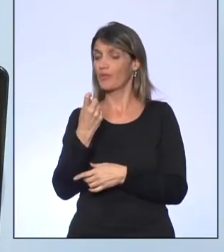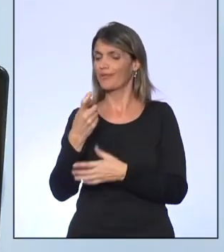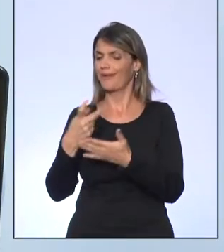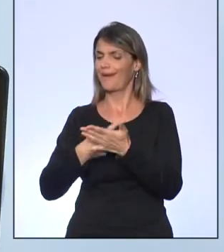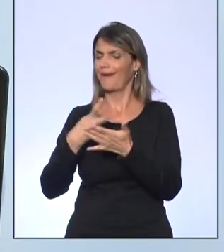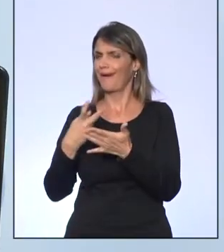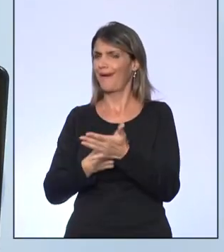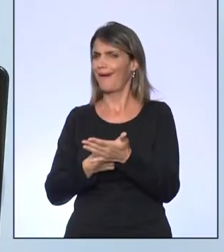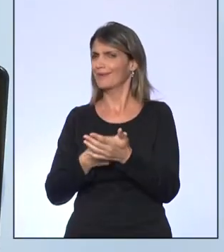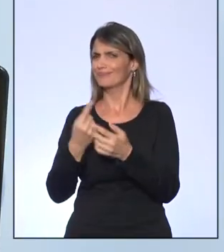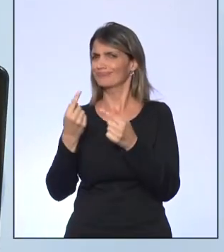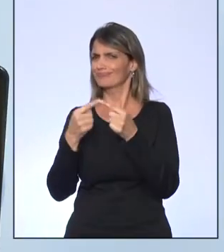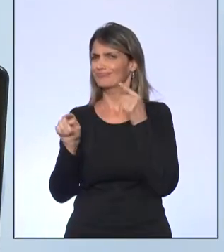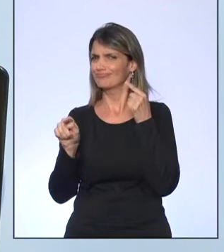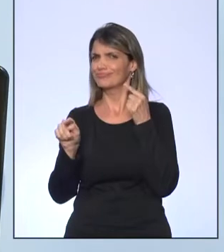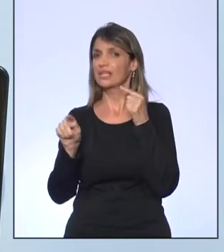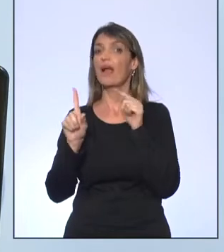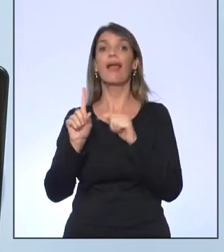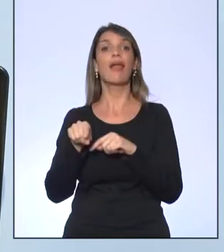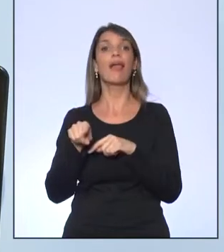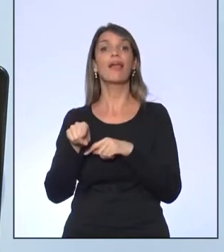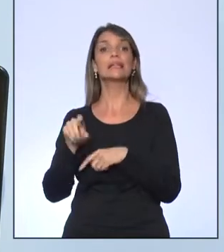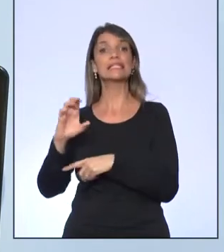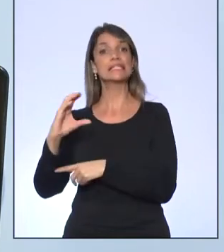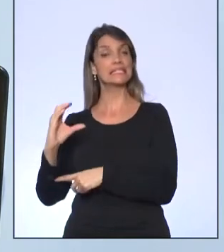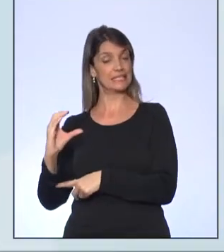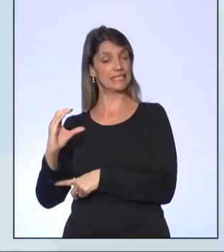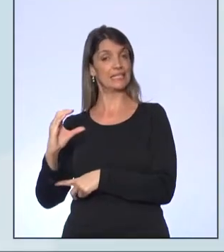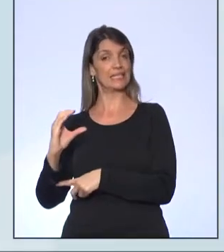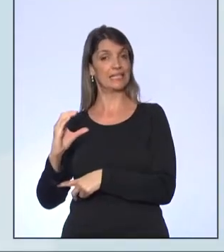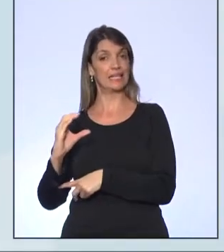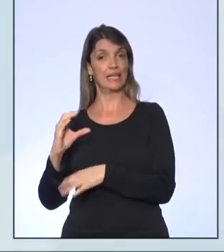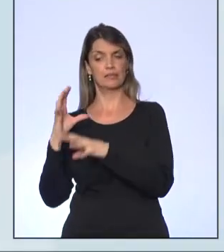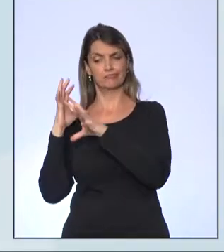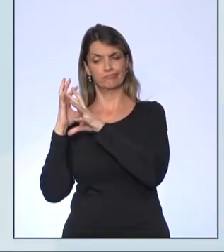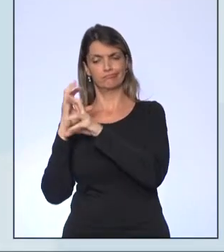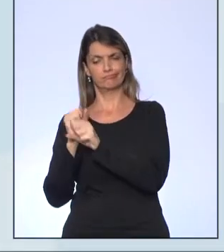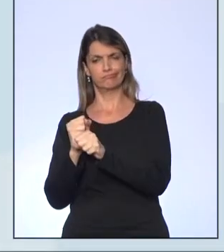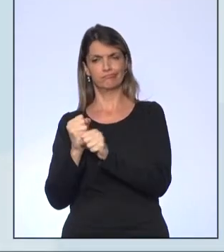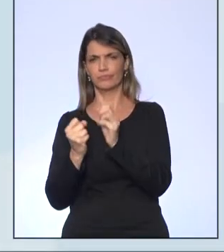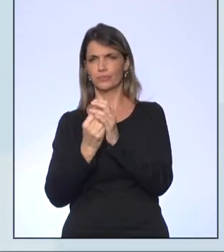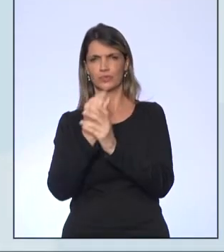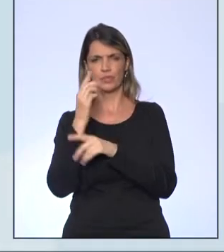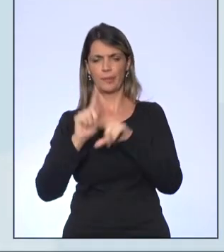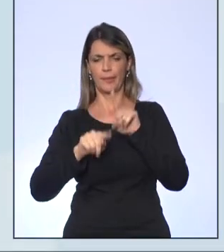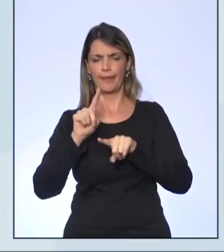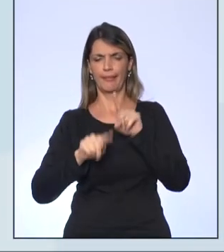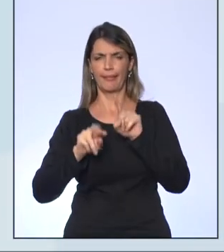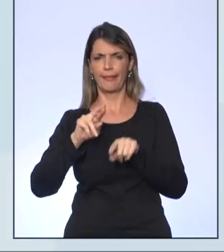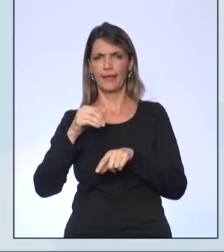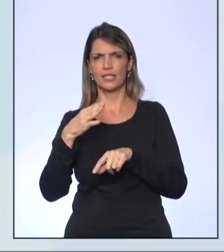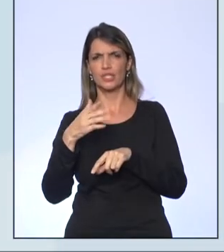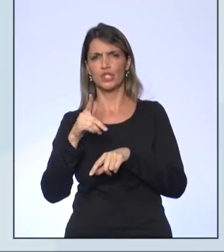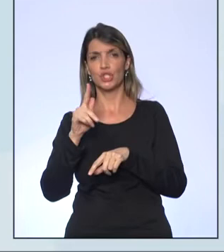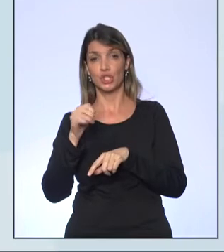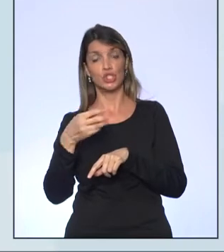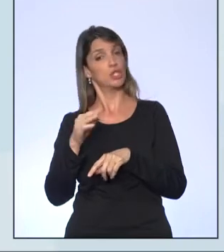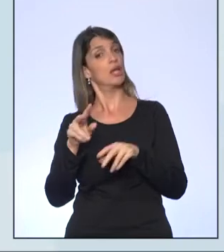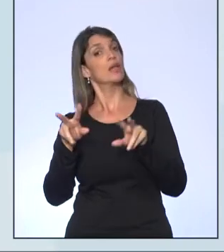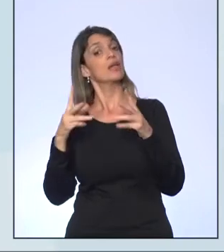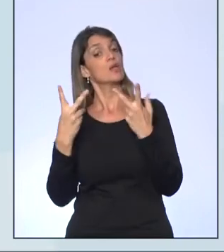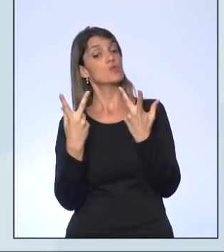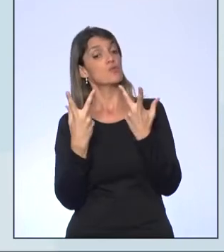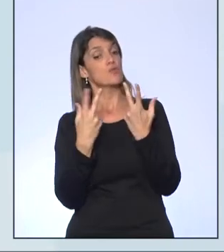está incoerente com o que a gente viu, é a alternativa C, que a soma das quantidades de matéria dos reagentes deve ser igual à soma